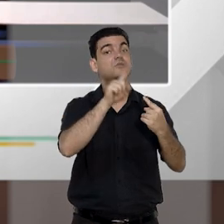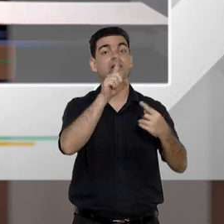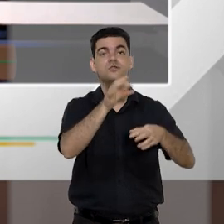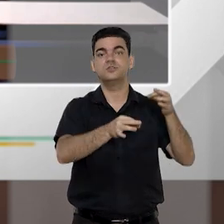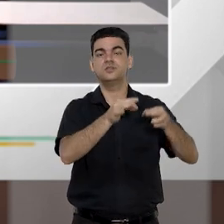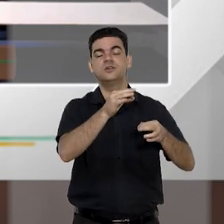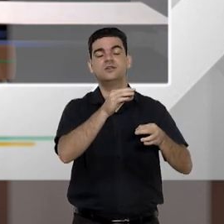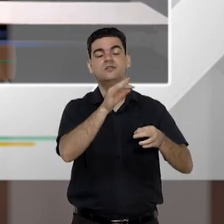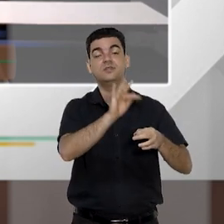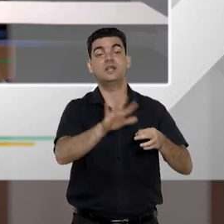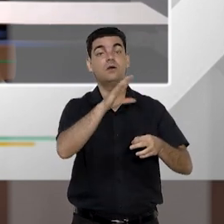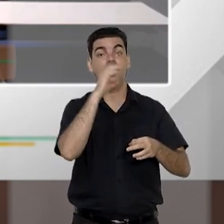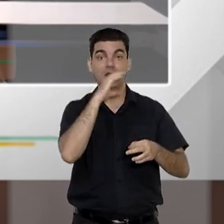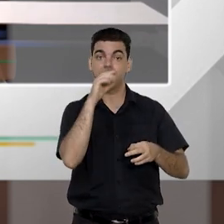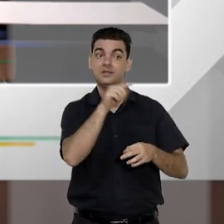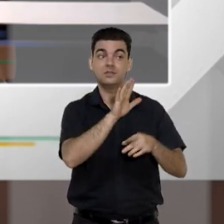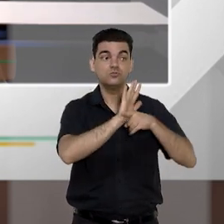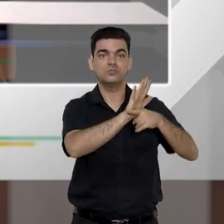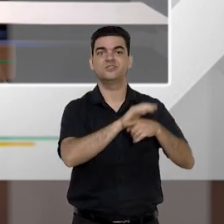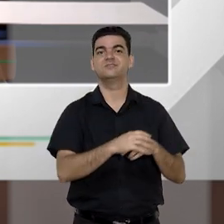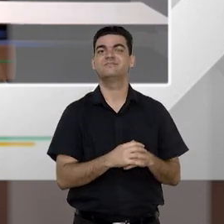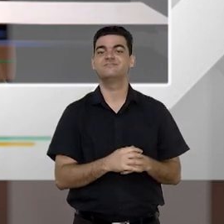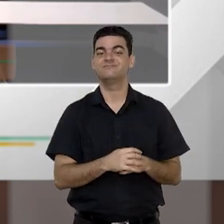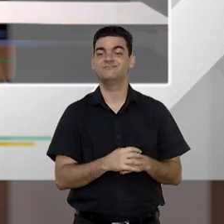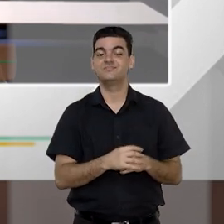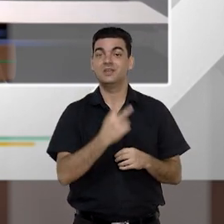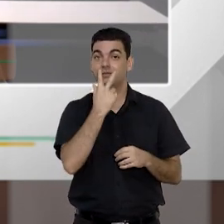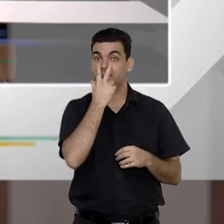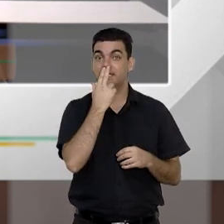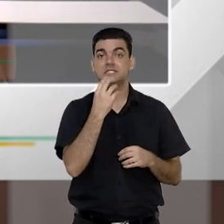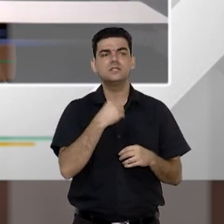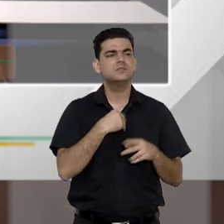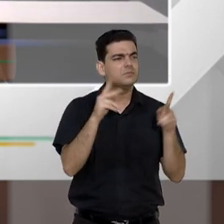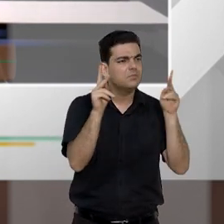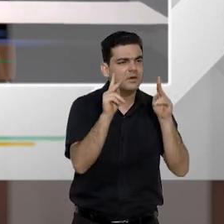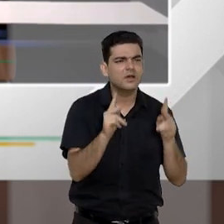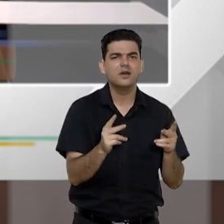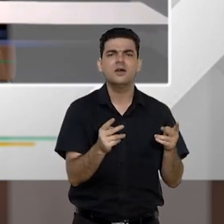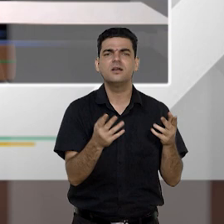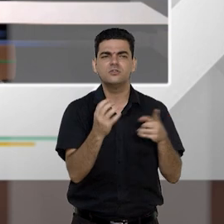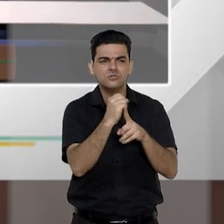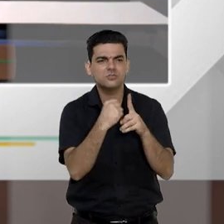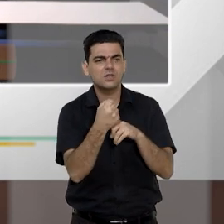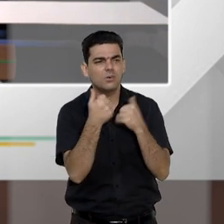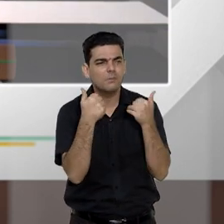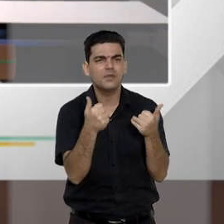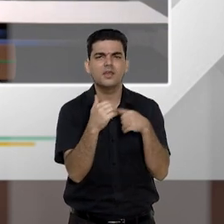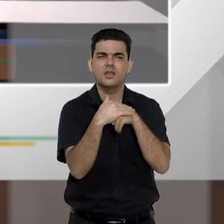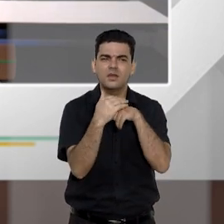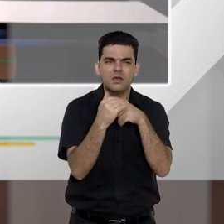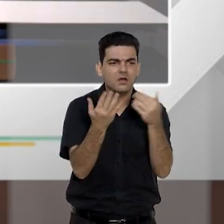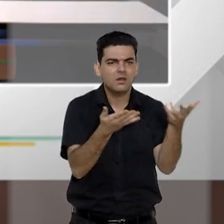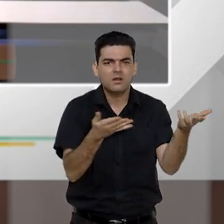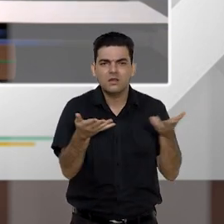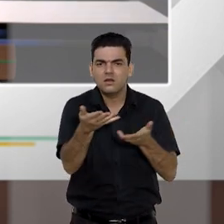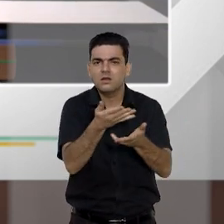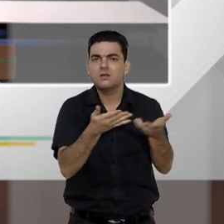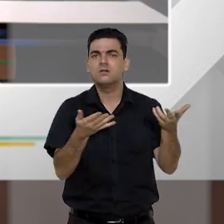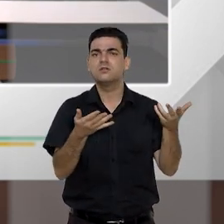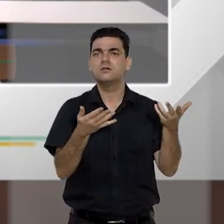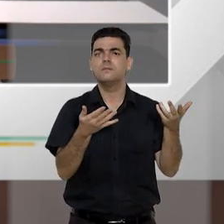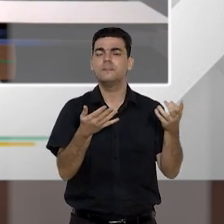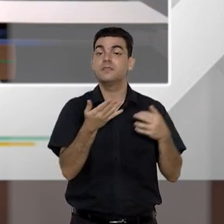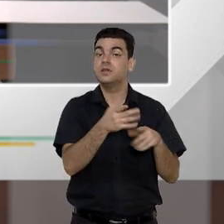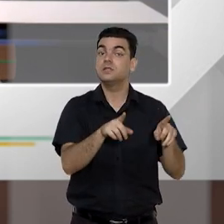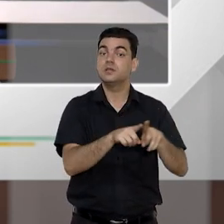da atividade fim da Justiça Federal, porque ela serve como canal de pacificação social de forma mais